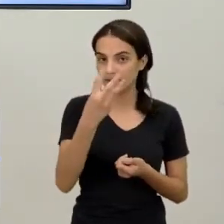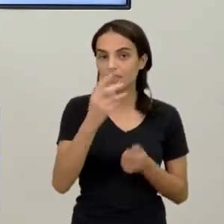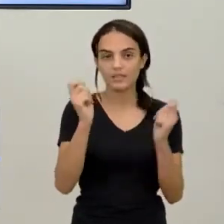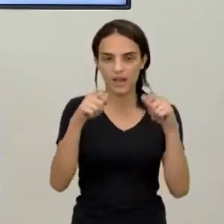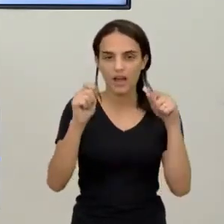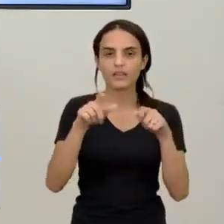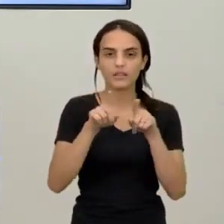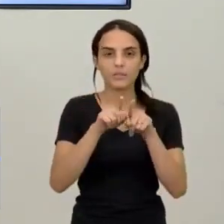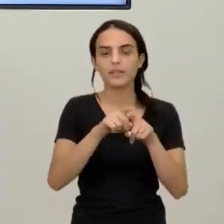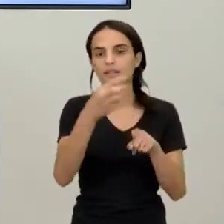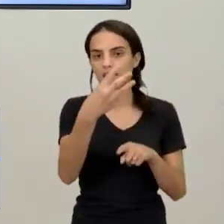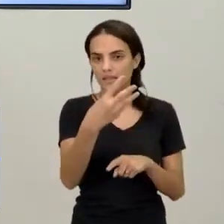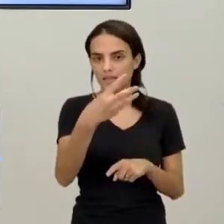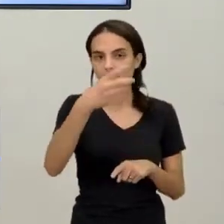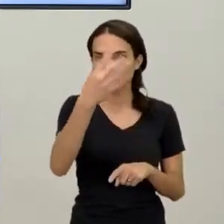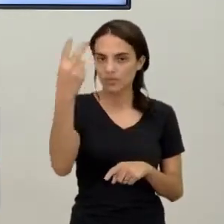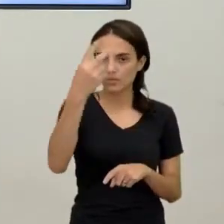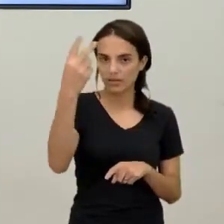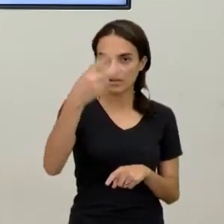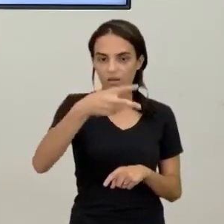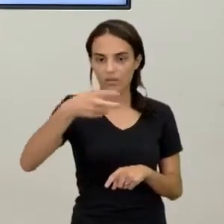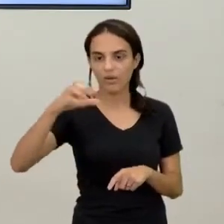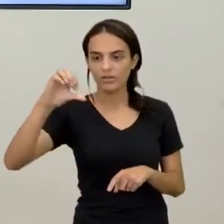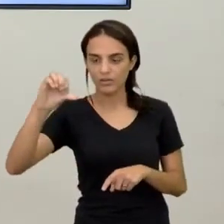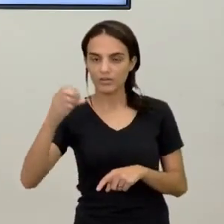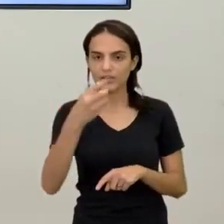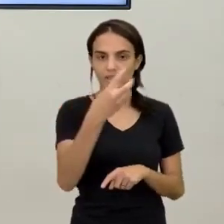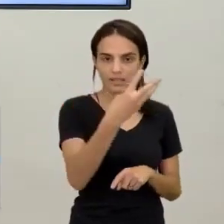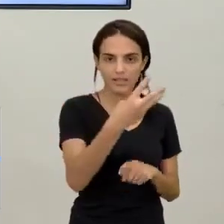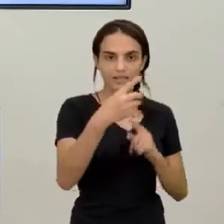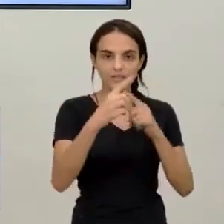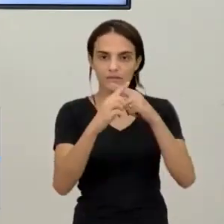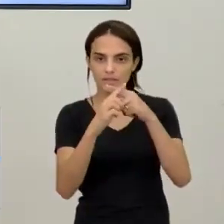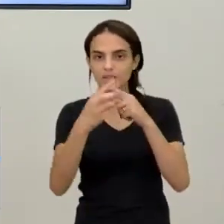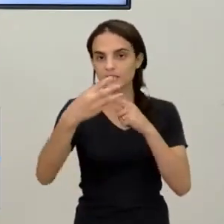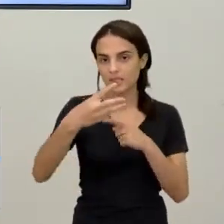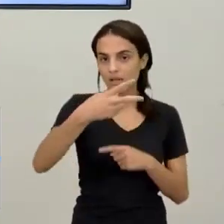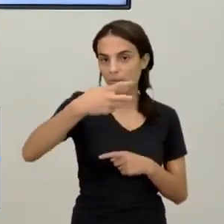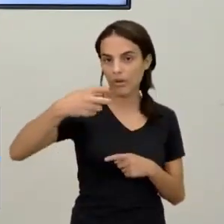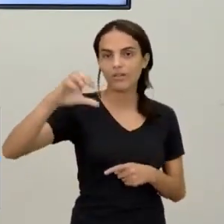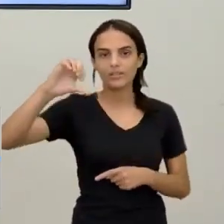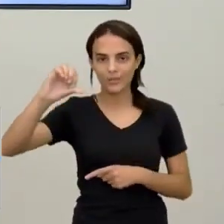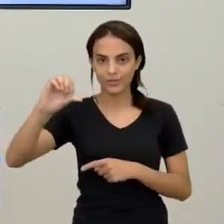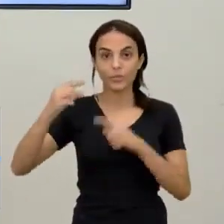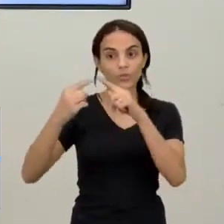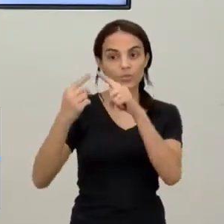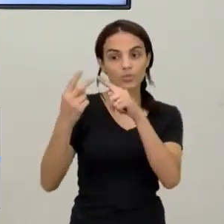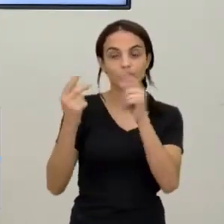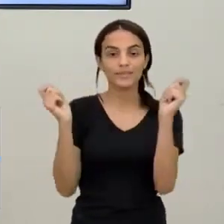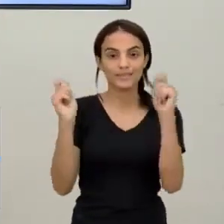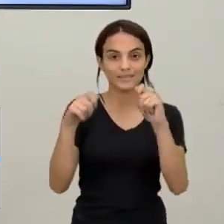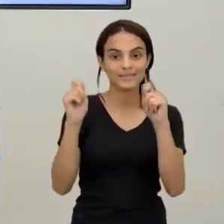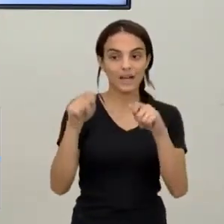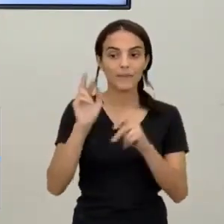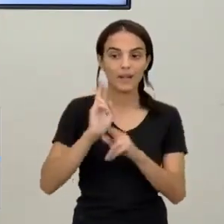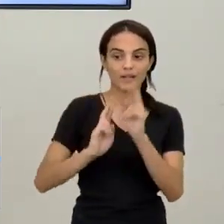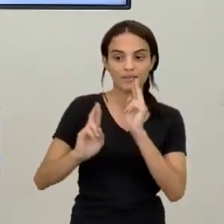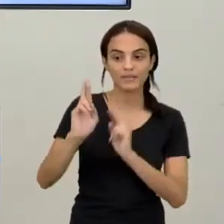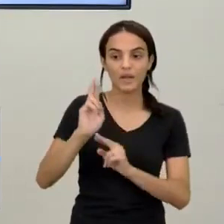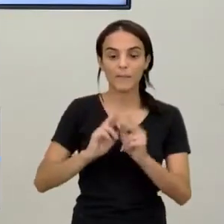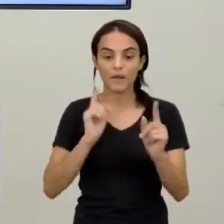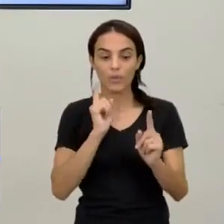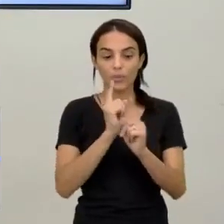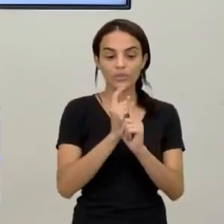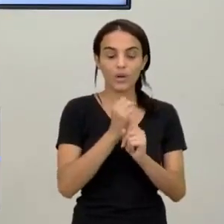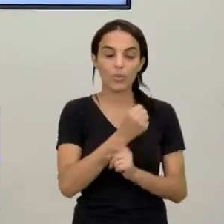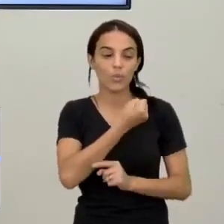quadrado é 9, e 3 vezes 3 também dá 9. Então, nós teríamos duas possibilidades para responder isso aí, para descobrir quem